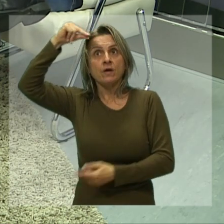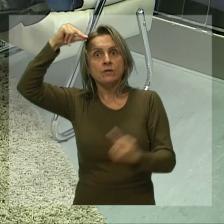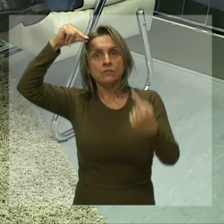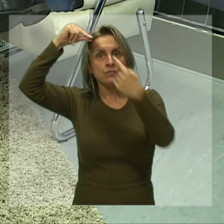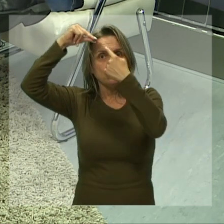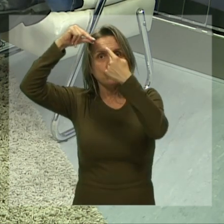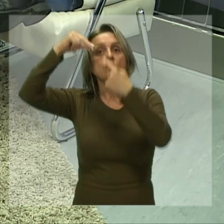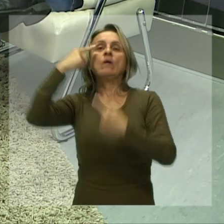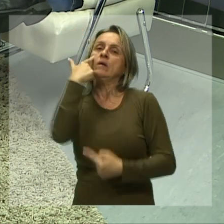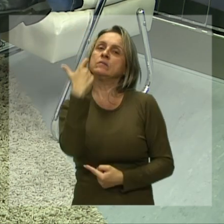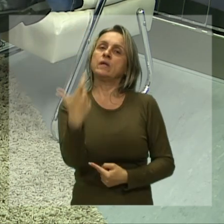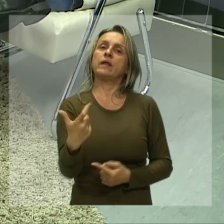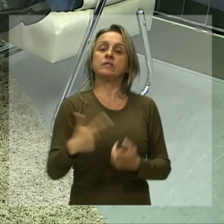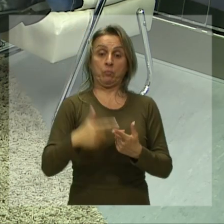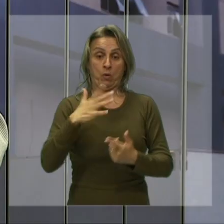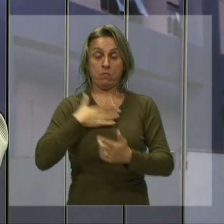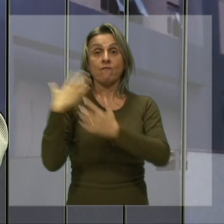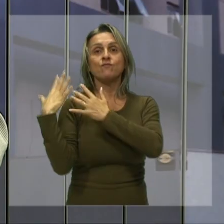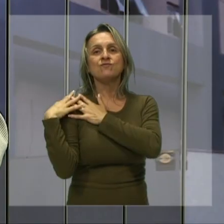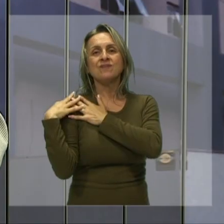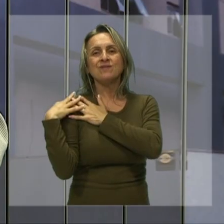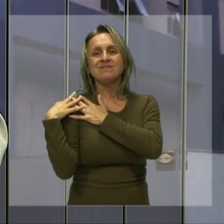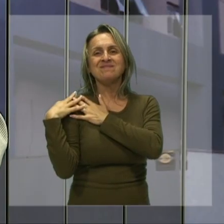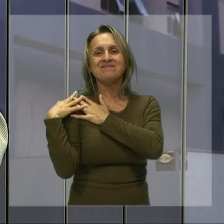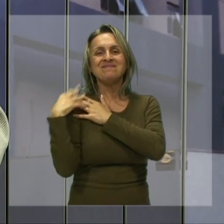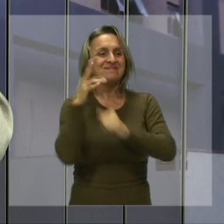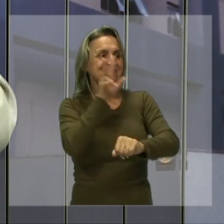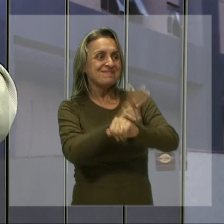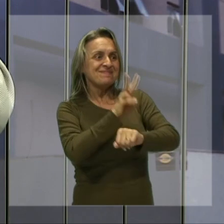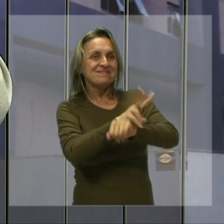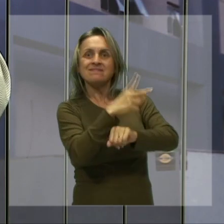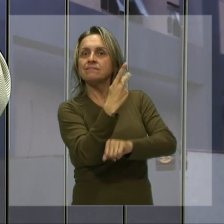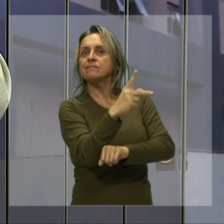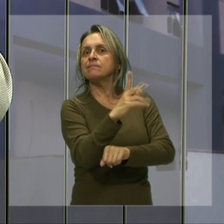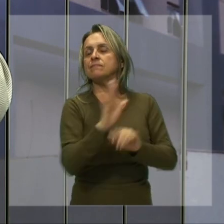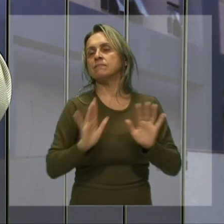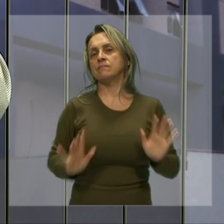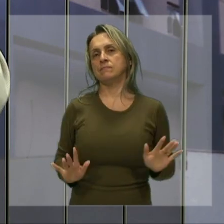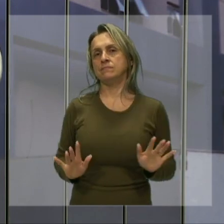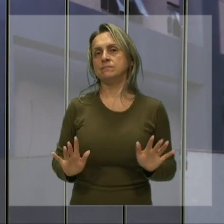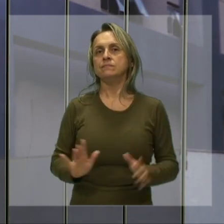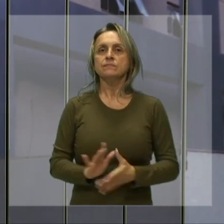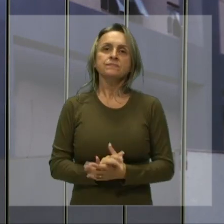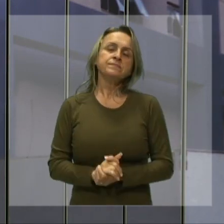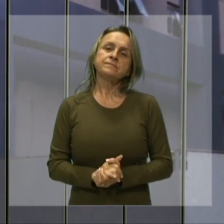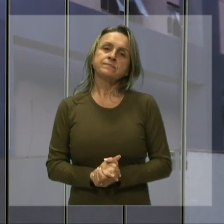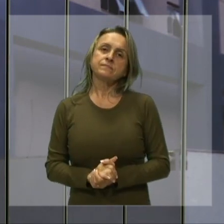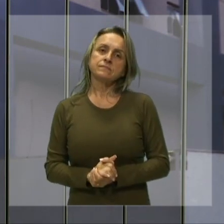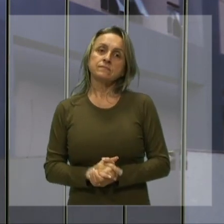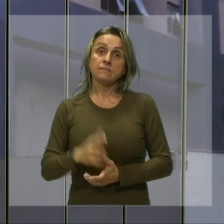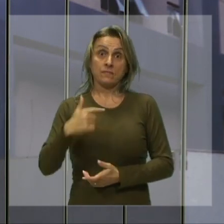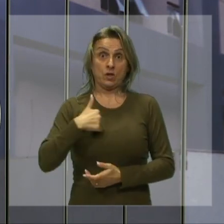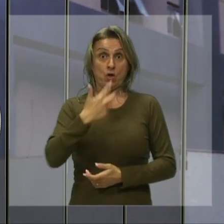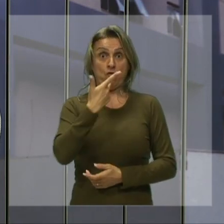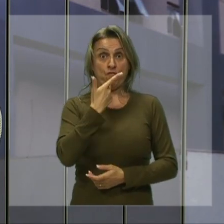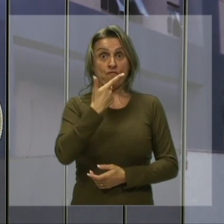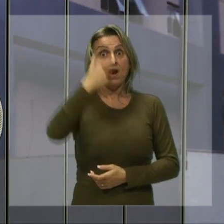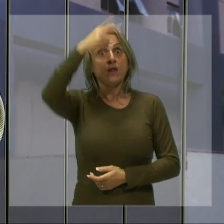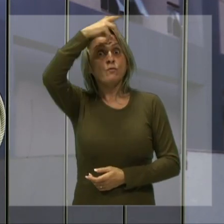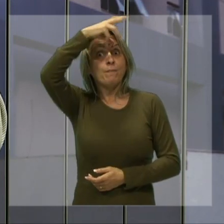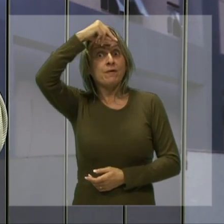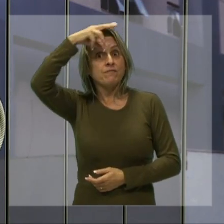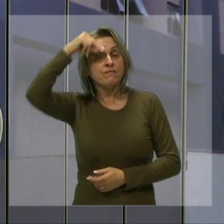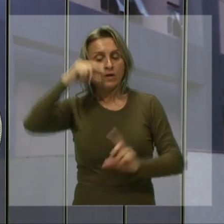função é fiscalizar o prefeito. Entendeu? Então, eu vou te falar do prefeito em exercício, né?